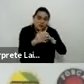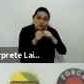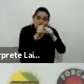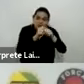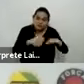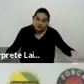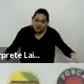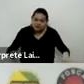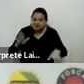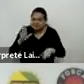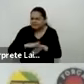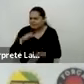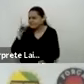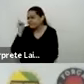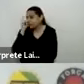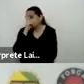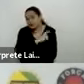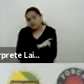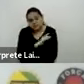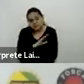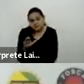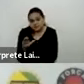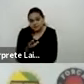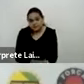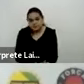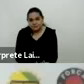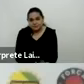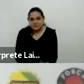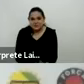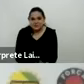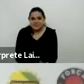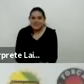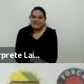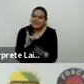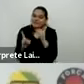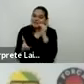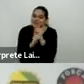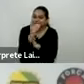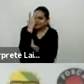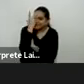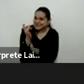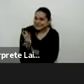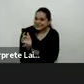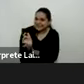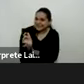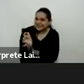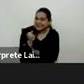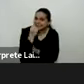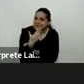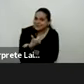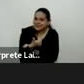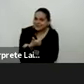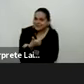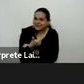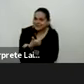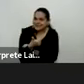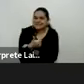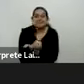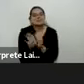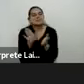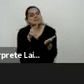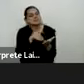muito complicado. Querido João, nos encontramos amanhã, meu bem, tá? Fica bem, tá certo? Até amanhã,